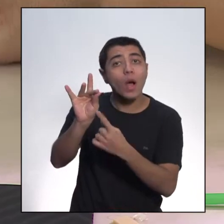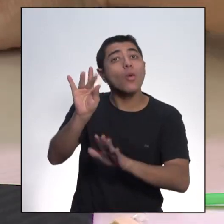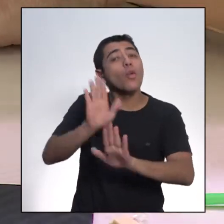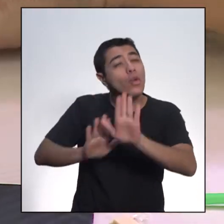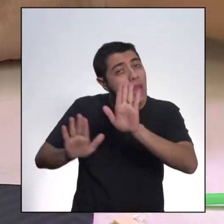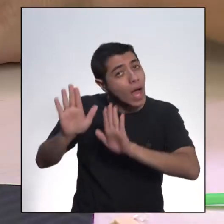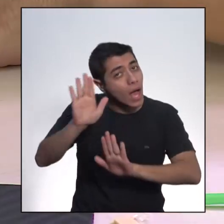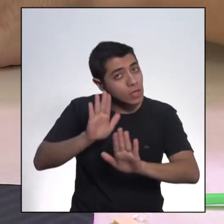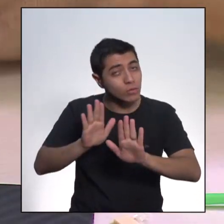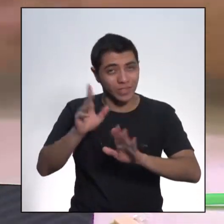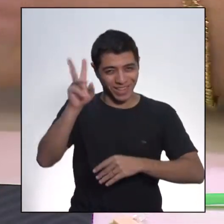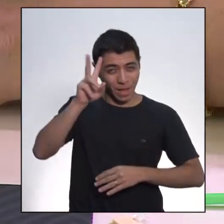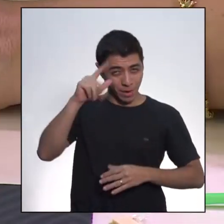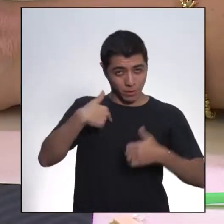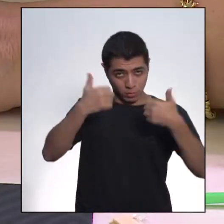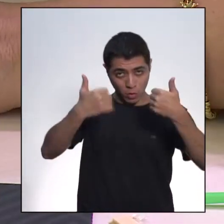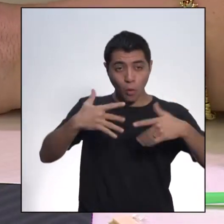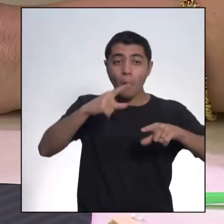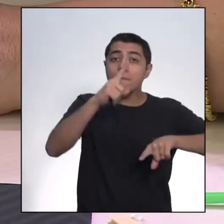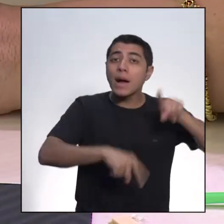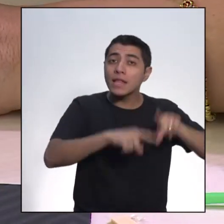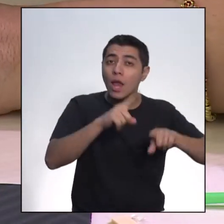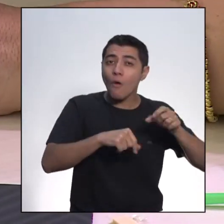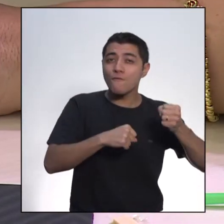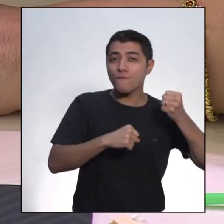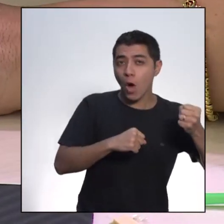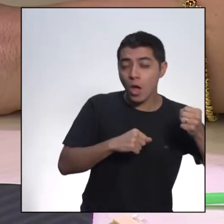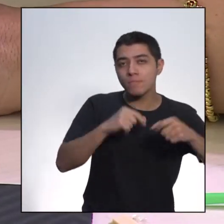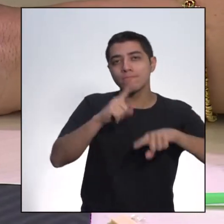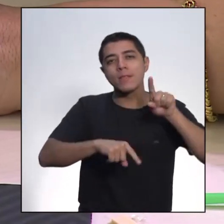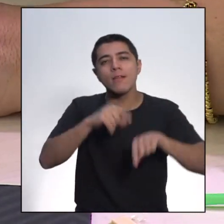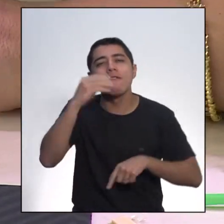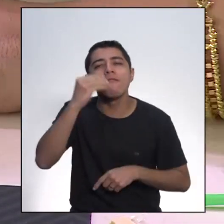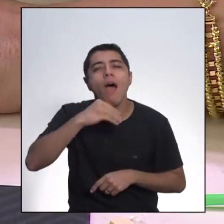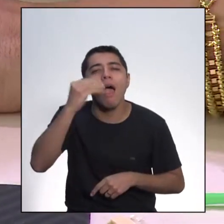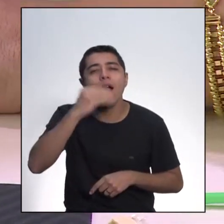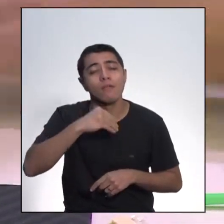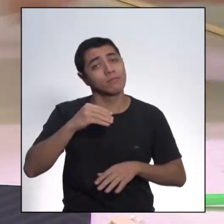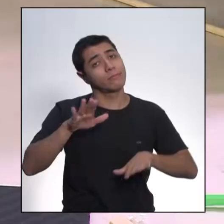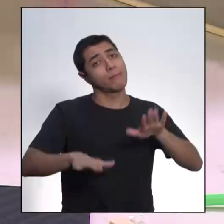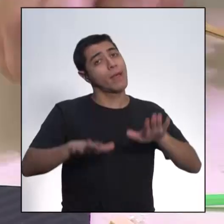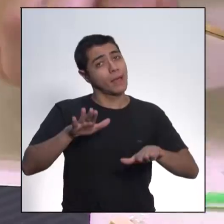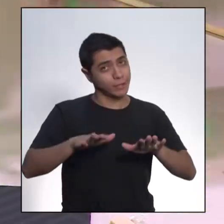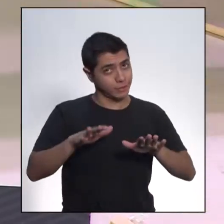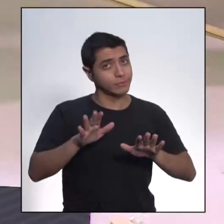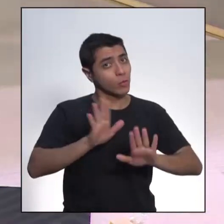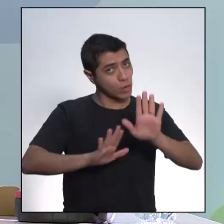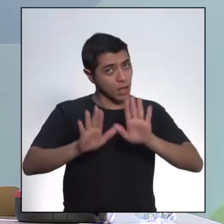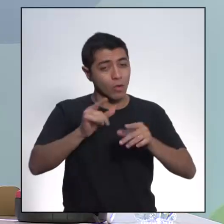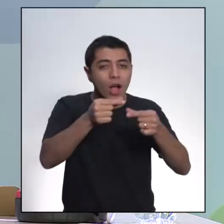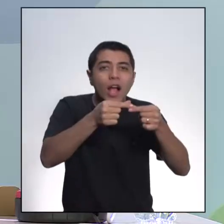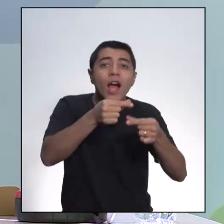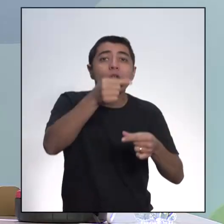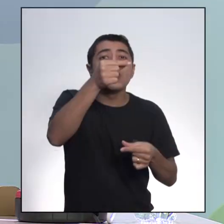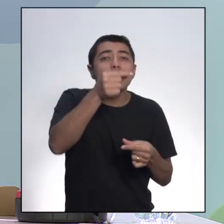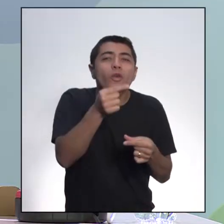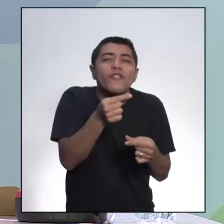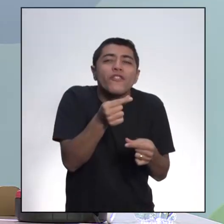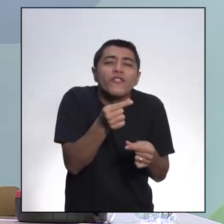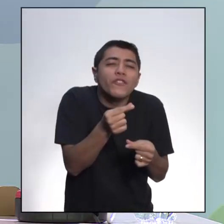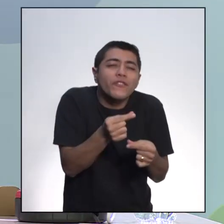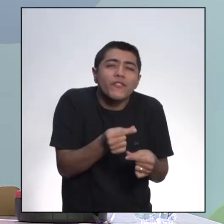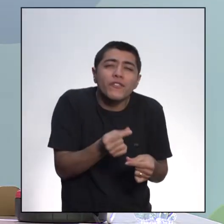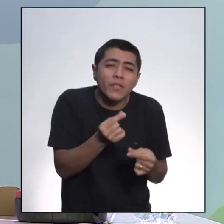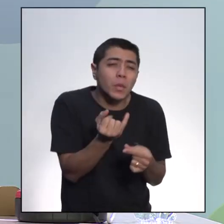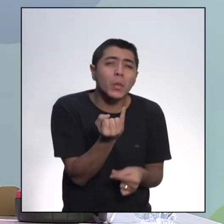muito, muito fininho, ele pode derreter. Mas não vai neste caso. O outro pedacinho que sobrou do